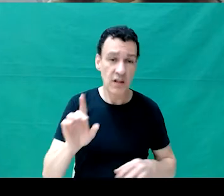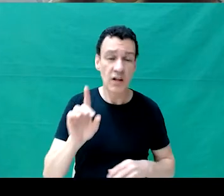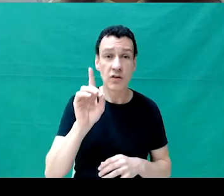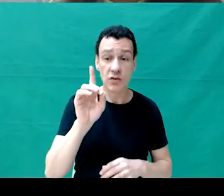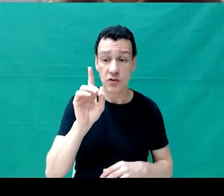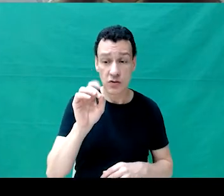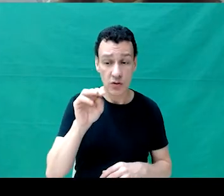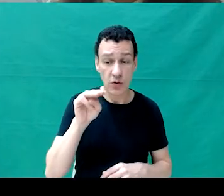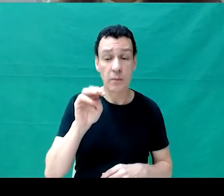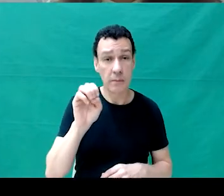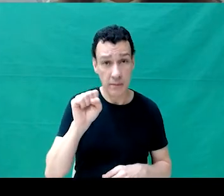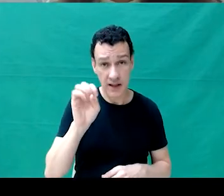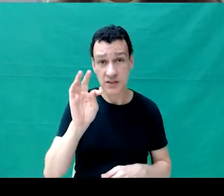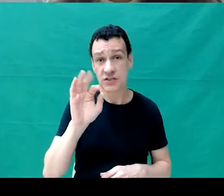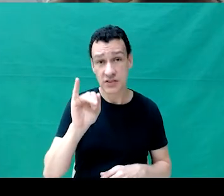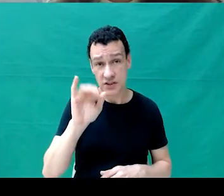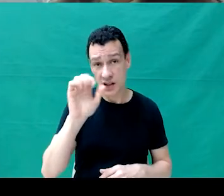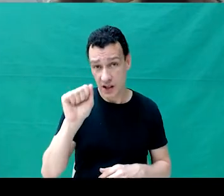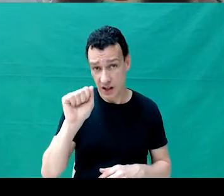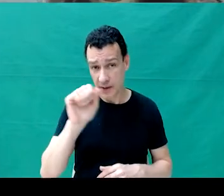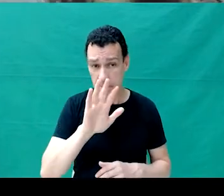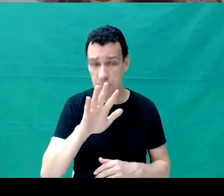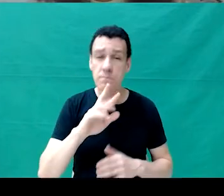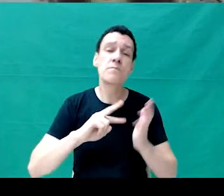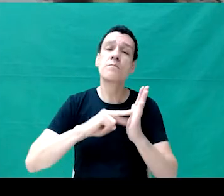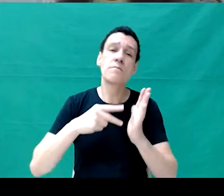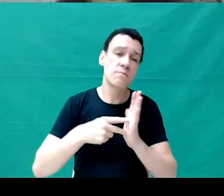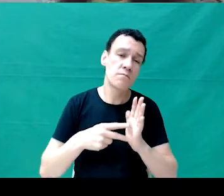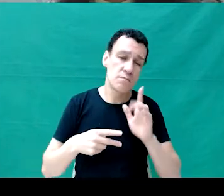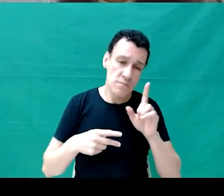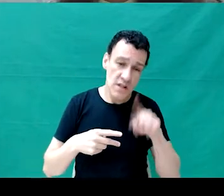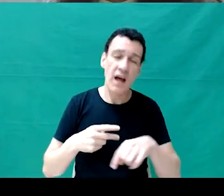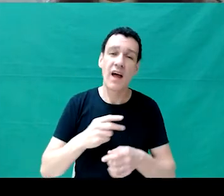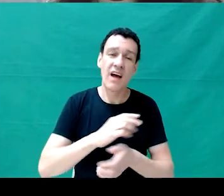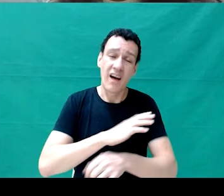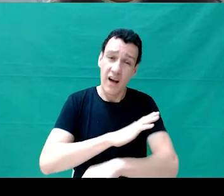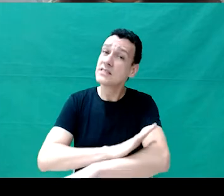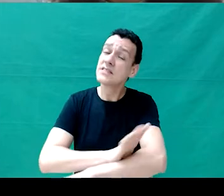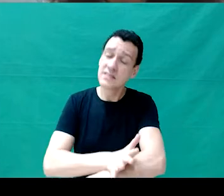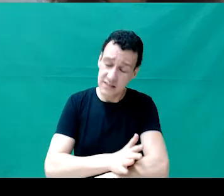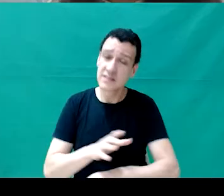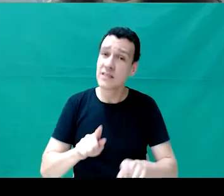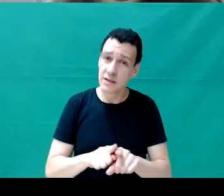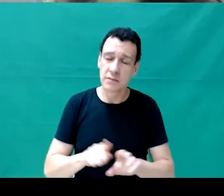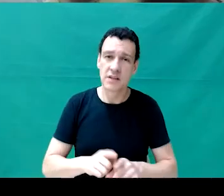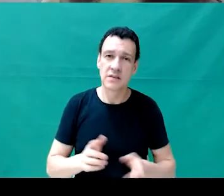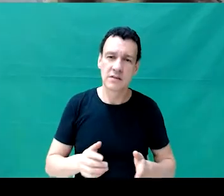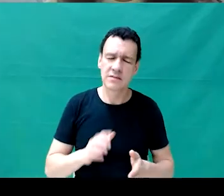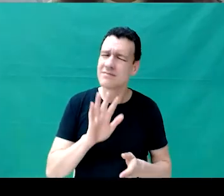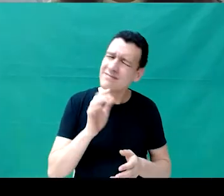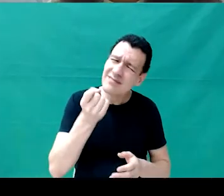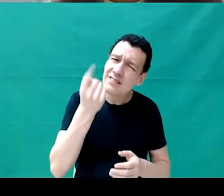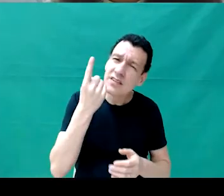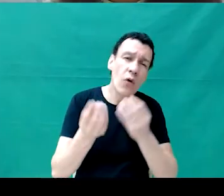um pouco surpreso quando a gente falar que o termo doméstica ele é racista. Andresa, mas como assim? Eu não sabia